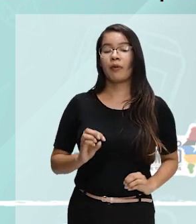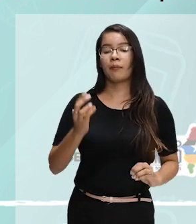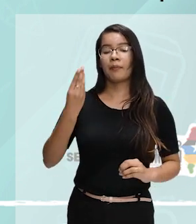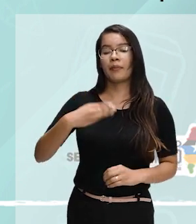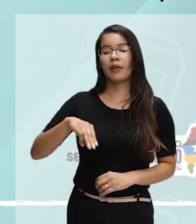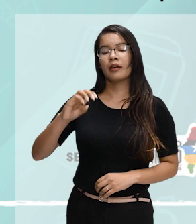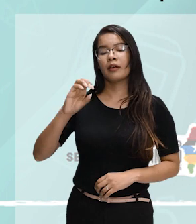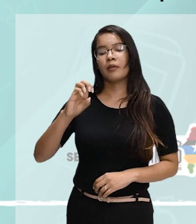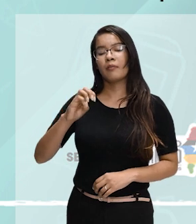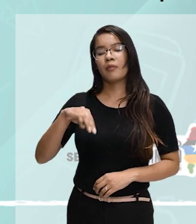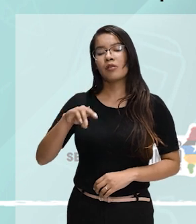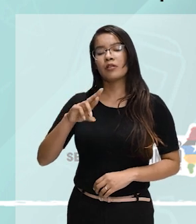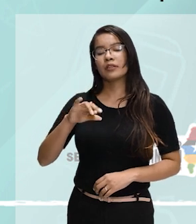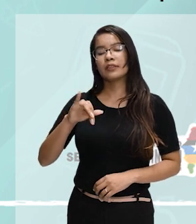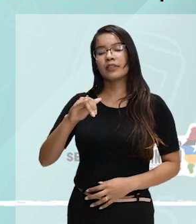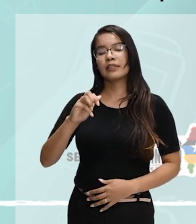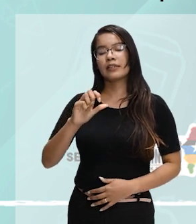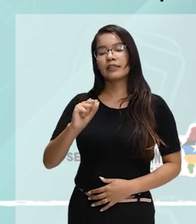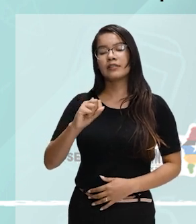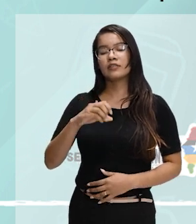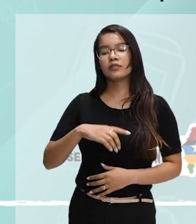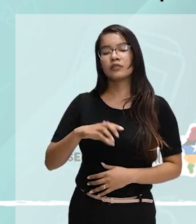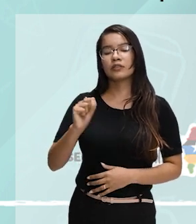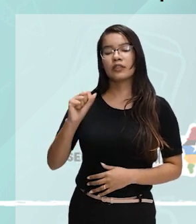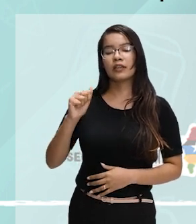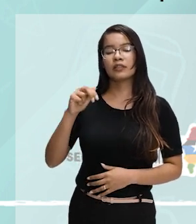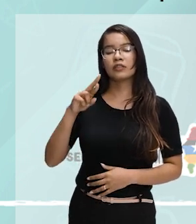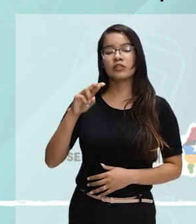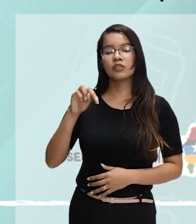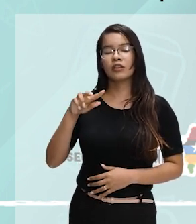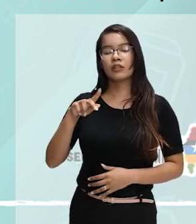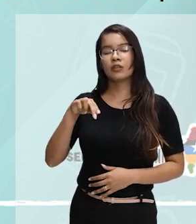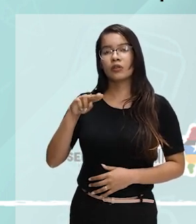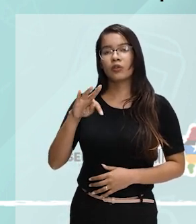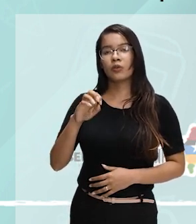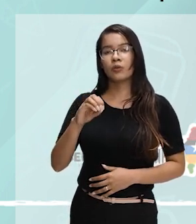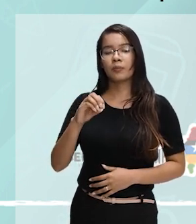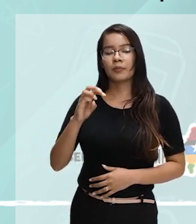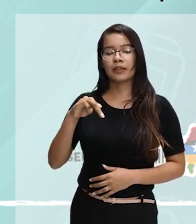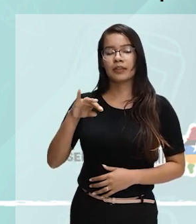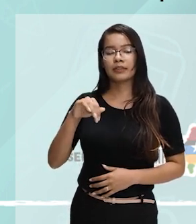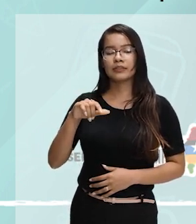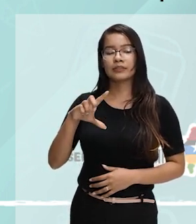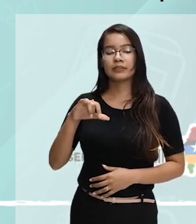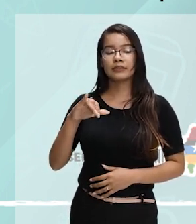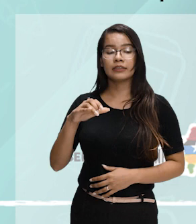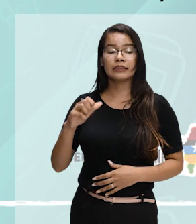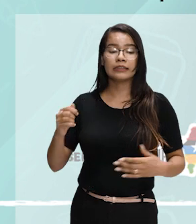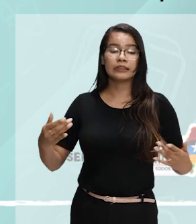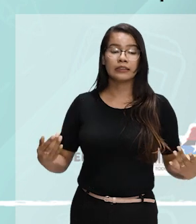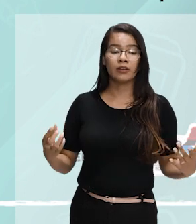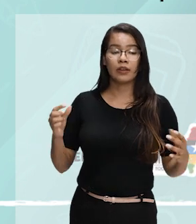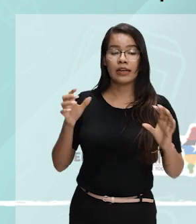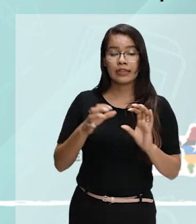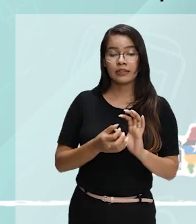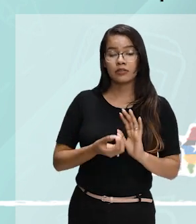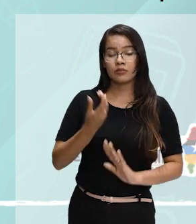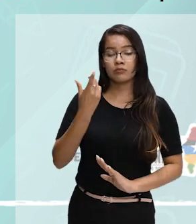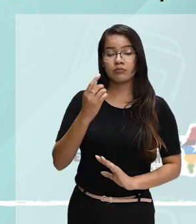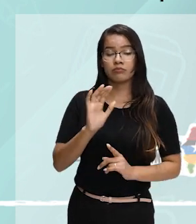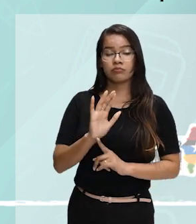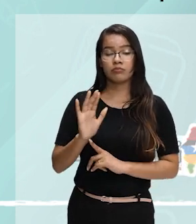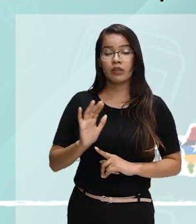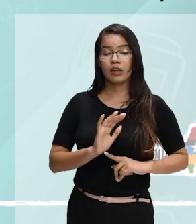excerto, mostra-se que o compadre provinha de uma situação de família irregular e ambígua. No contexto